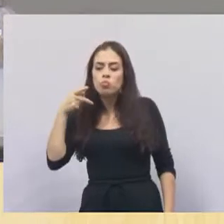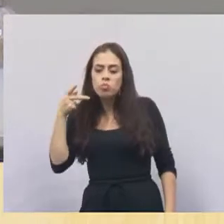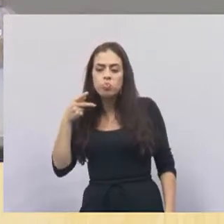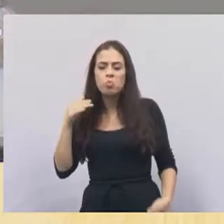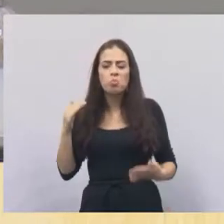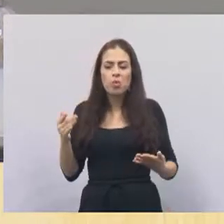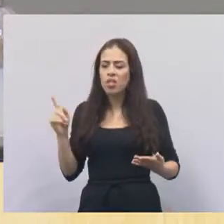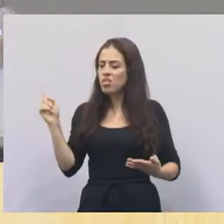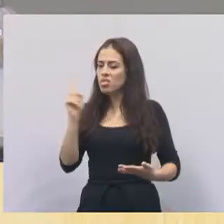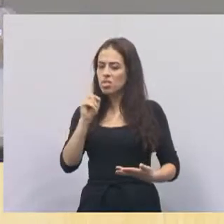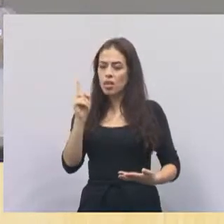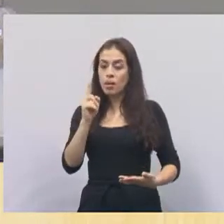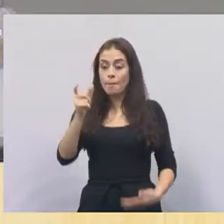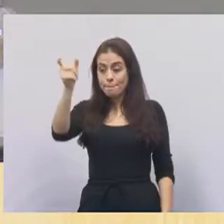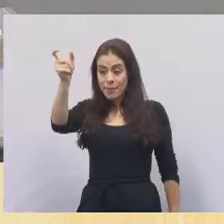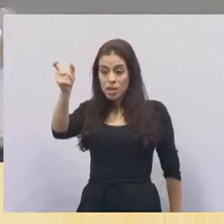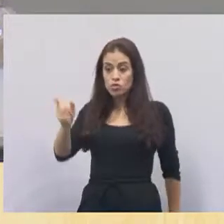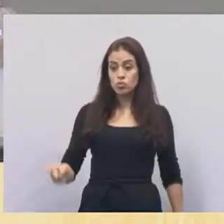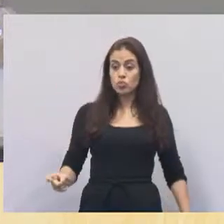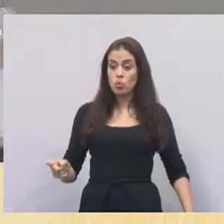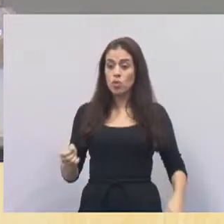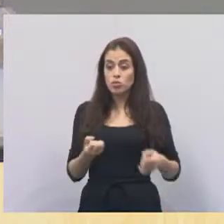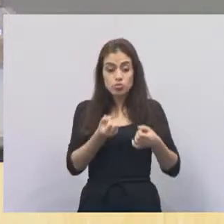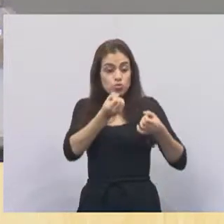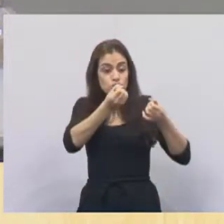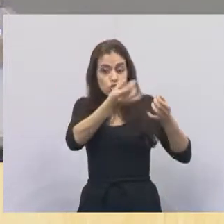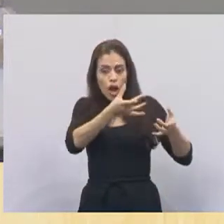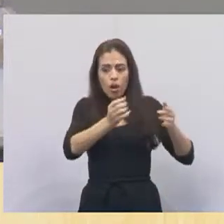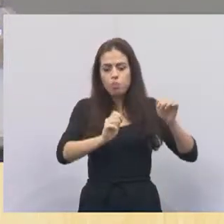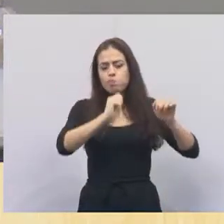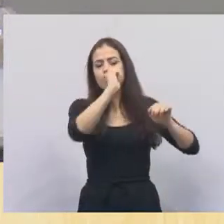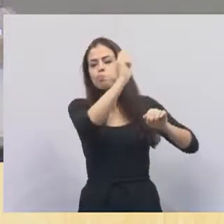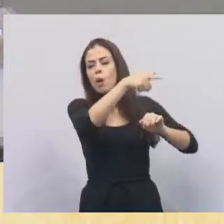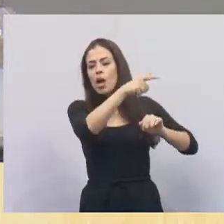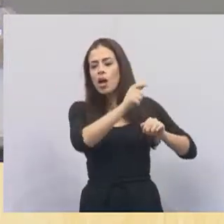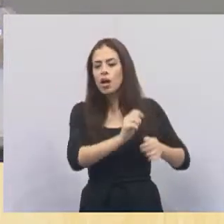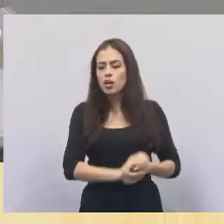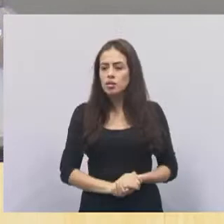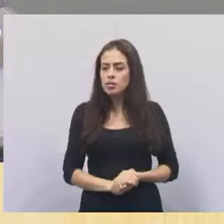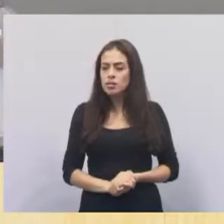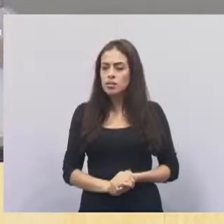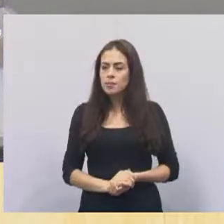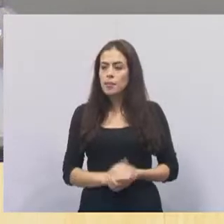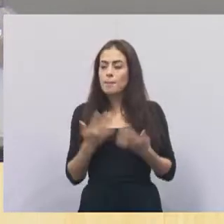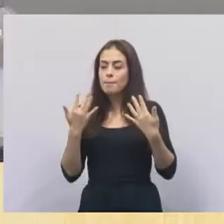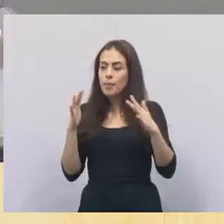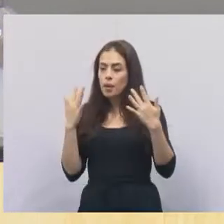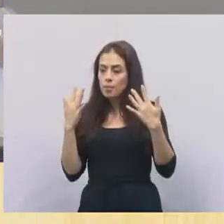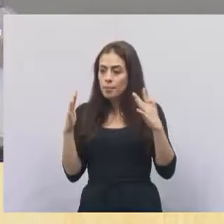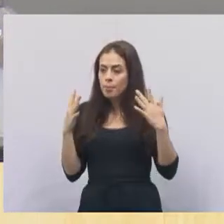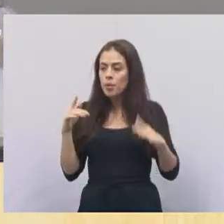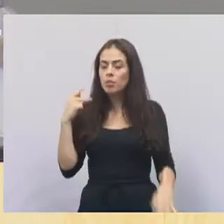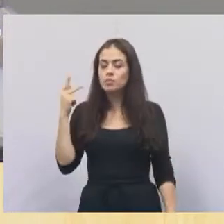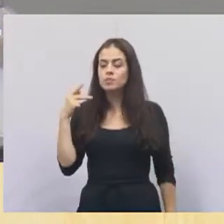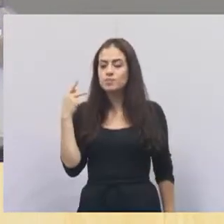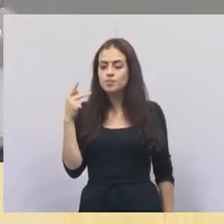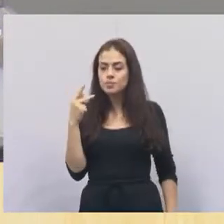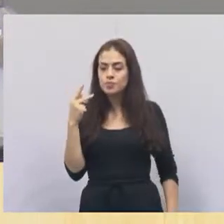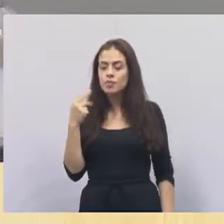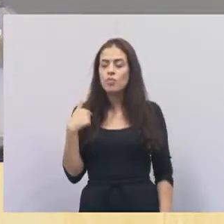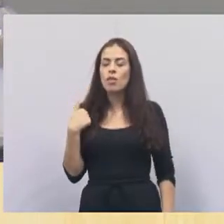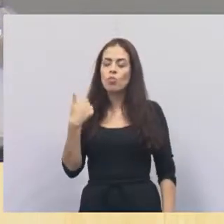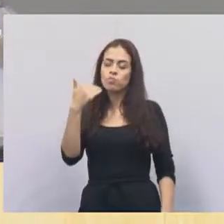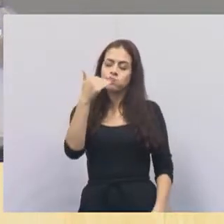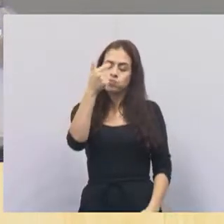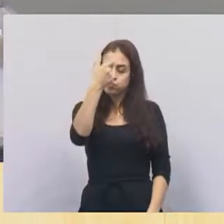nós temos que ser consciente das nossas ações quero parabenizar a vereador e dizer que eu